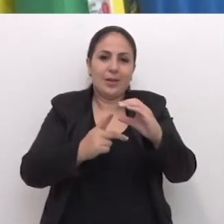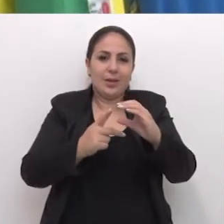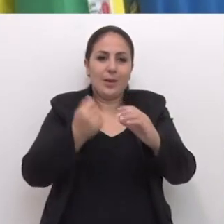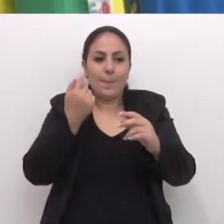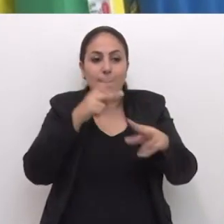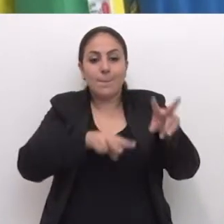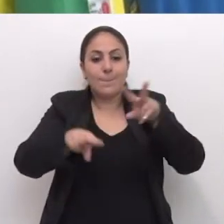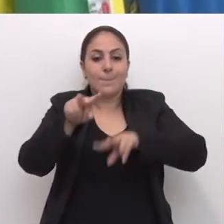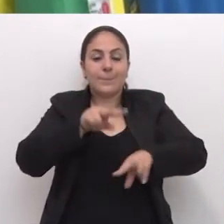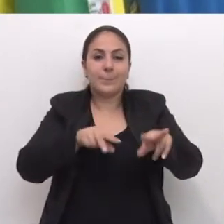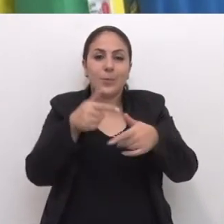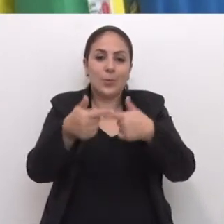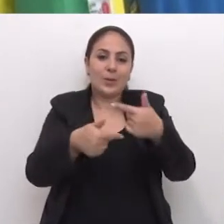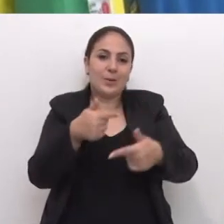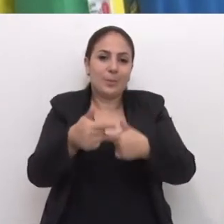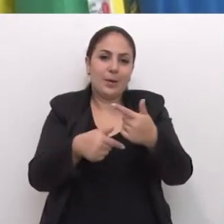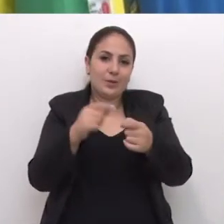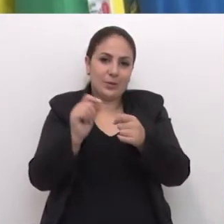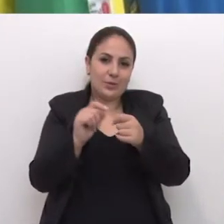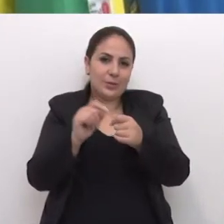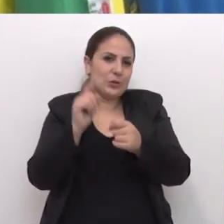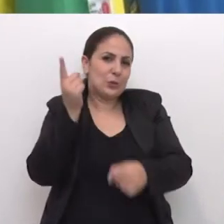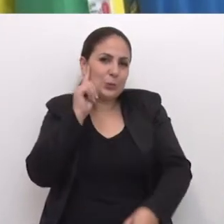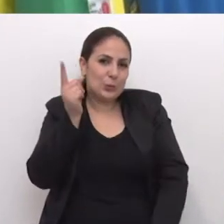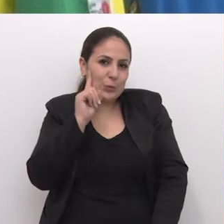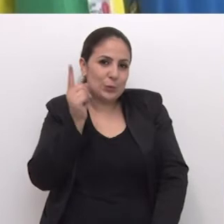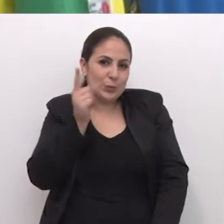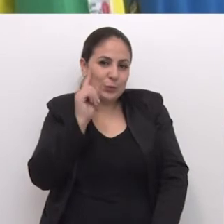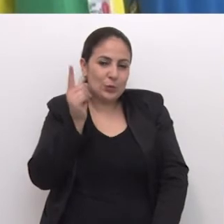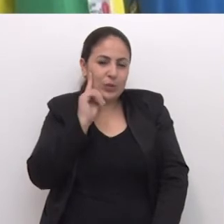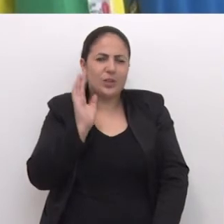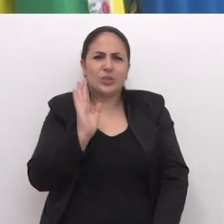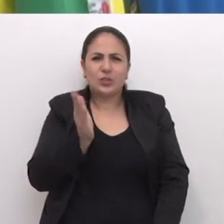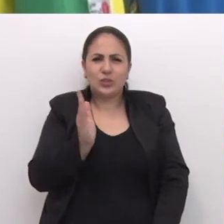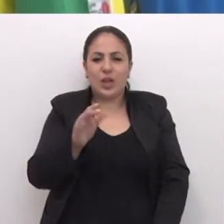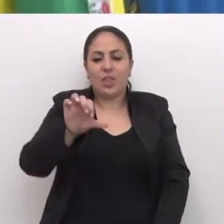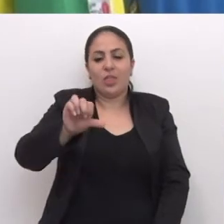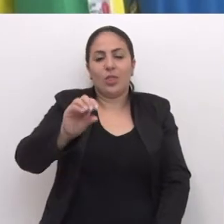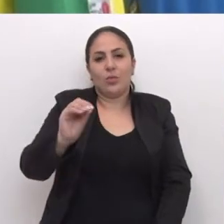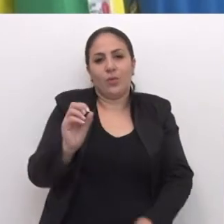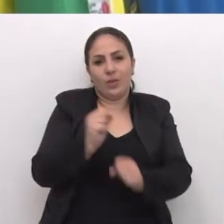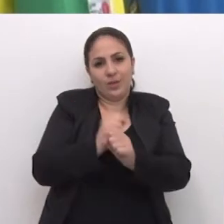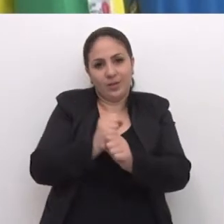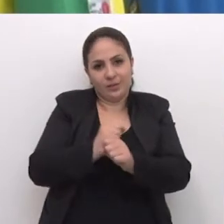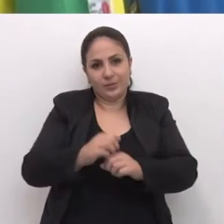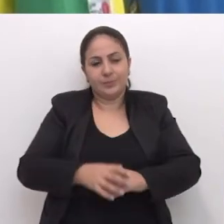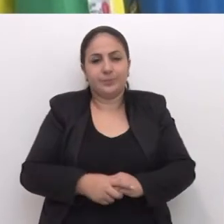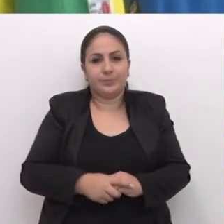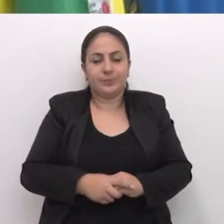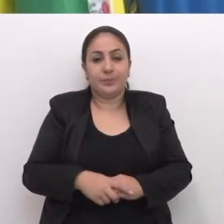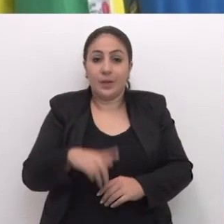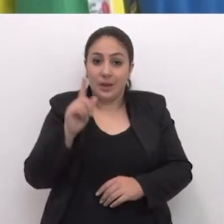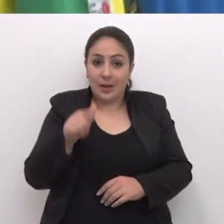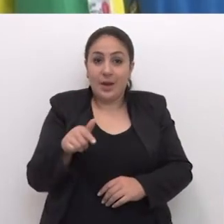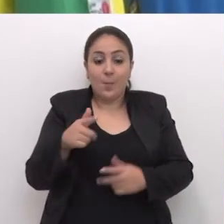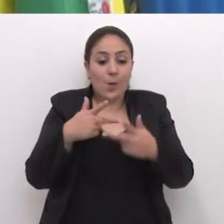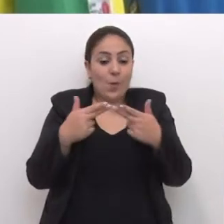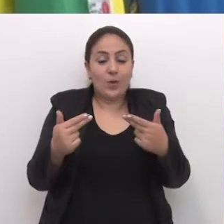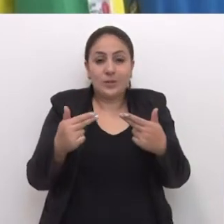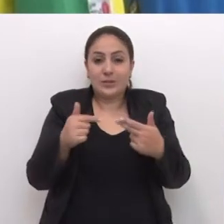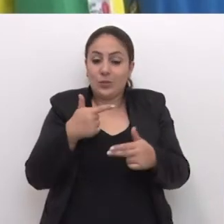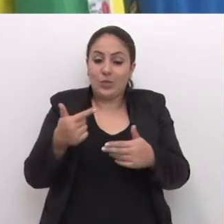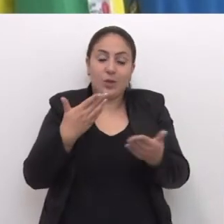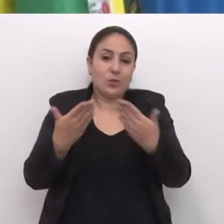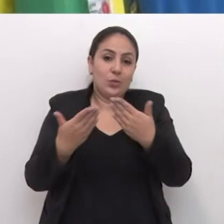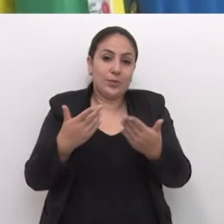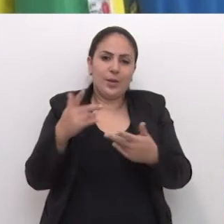Vereadores visibiliza um pouco daquilo que é feito cotidianamente e durante já esses 90 anos. É uma obra, sem